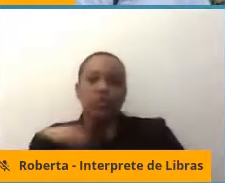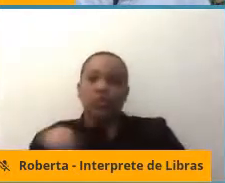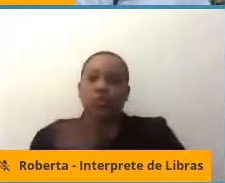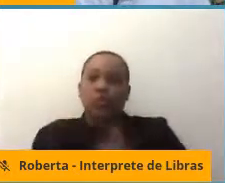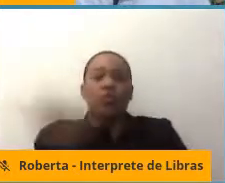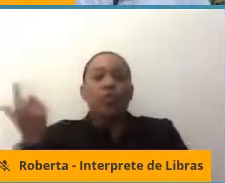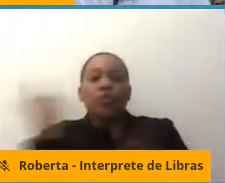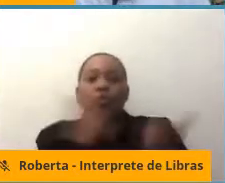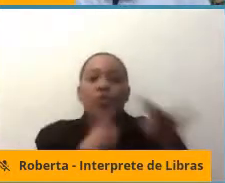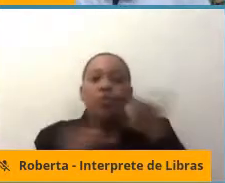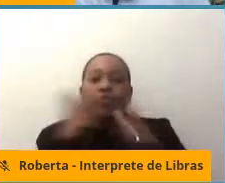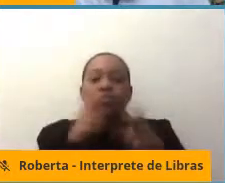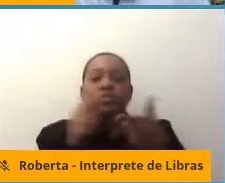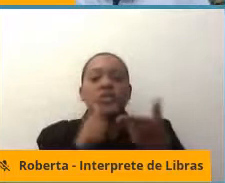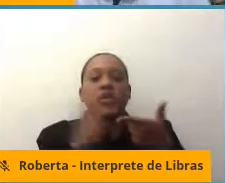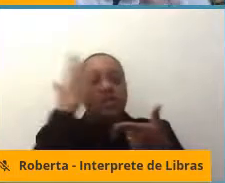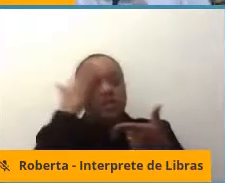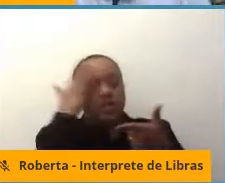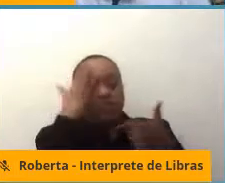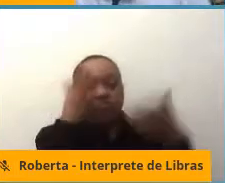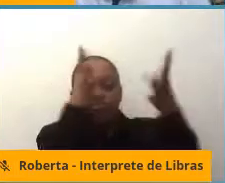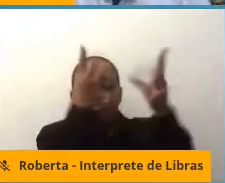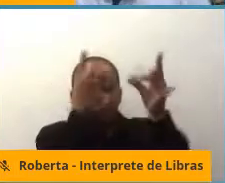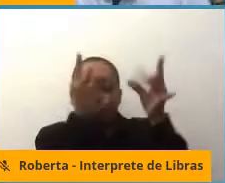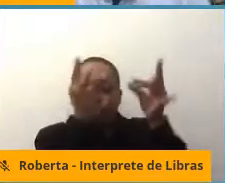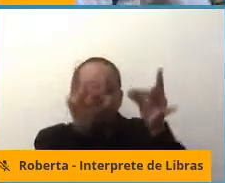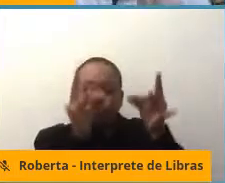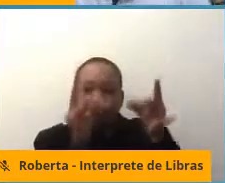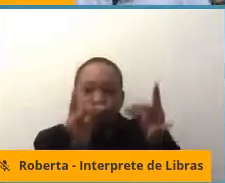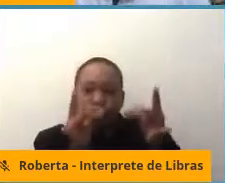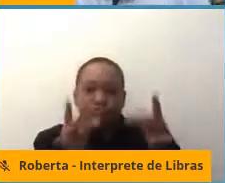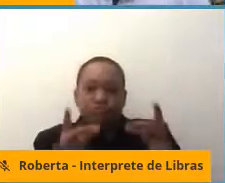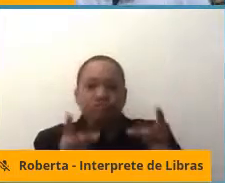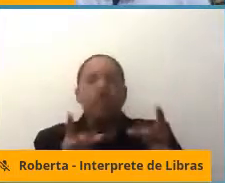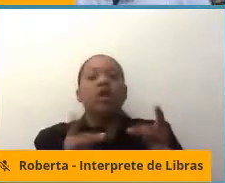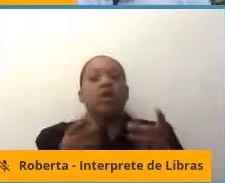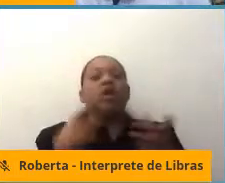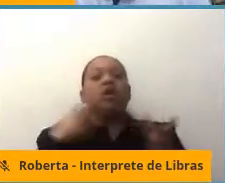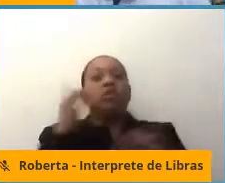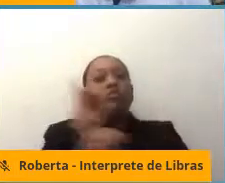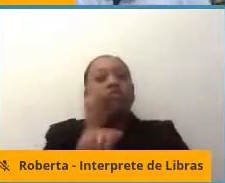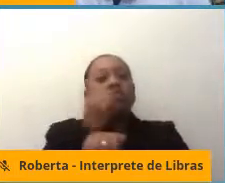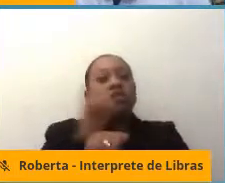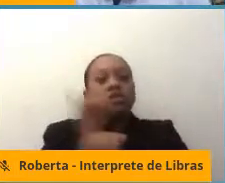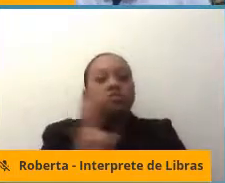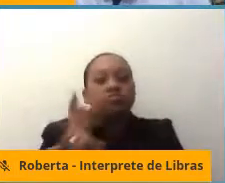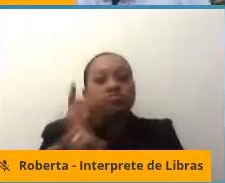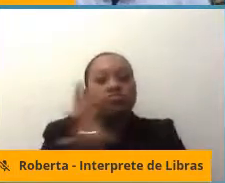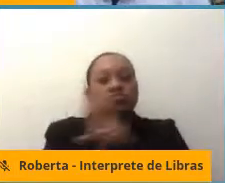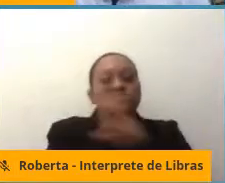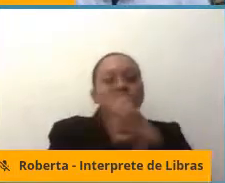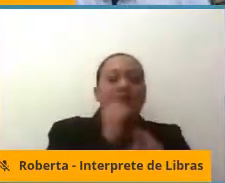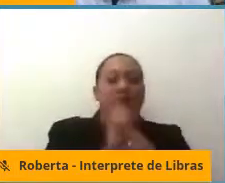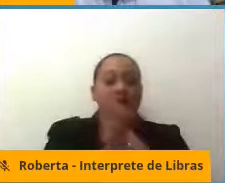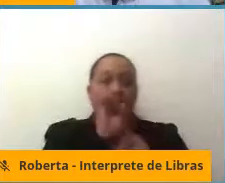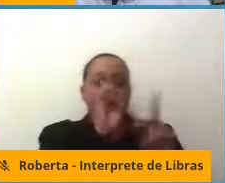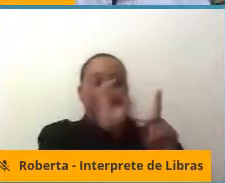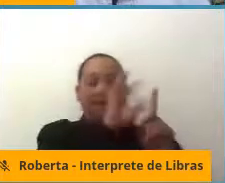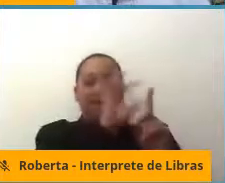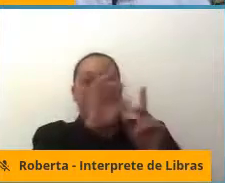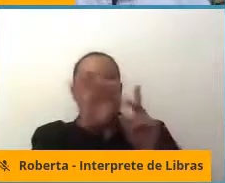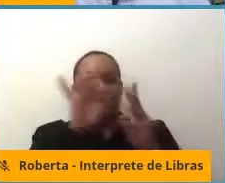uma dinâmica de agentes, que seria cada pessoa representada por uma bolinha, que tem uma dinâmica,